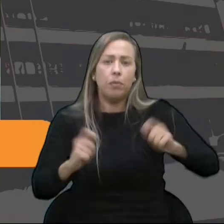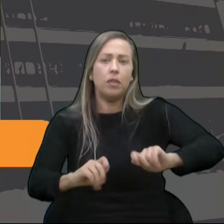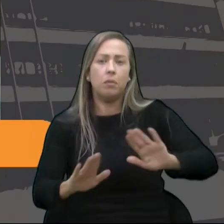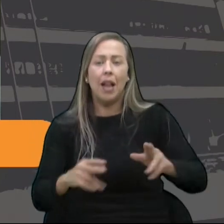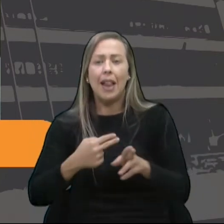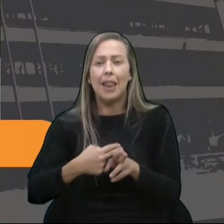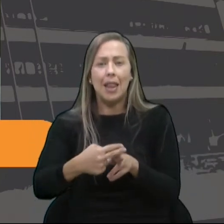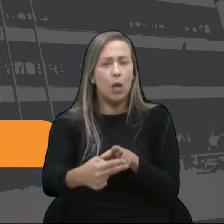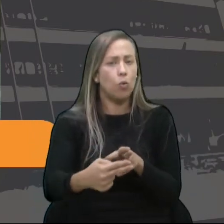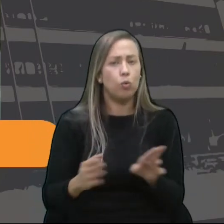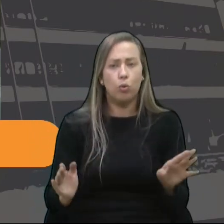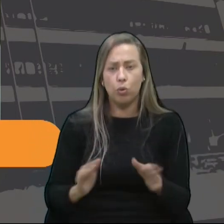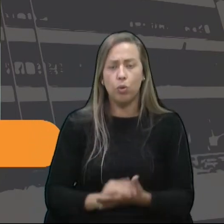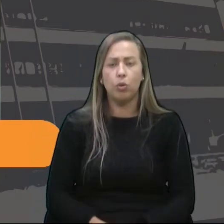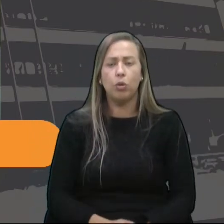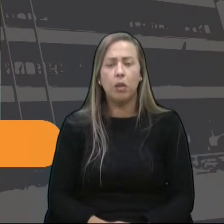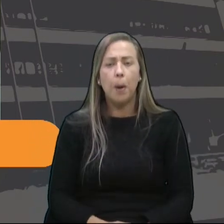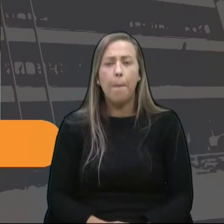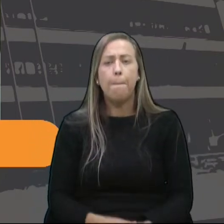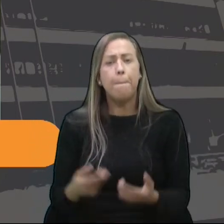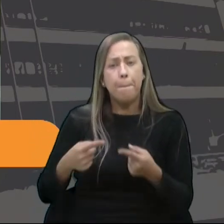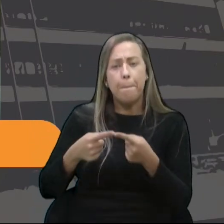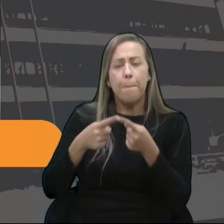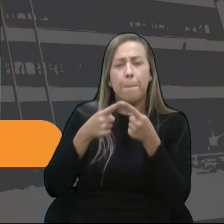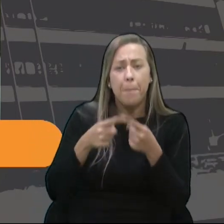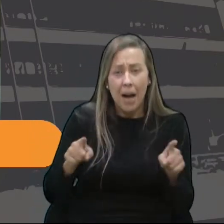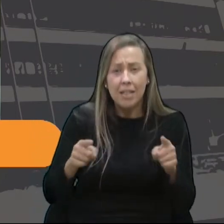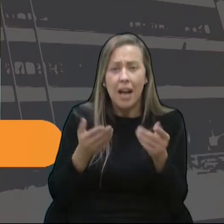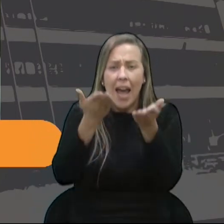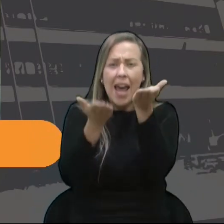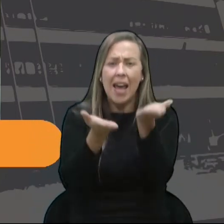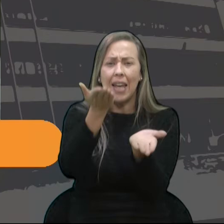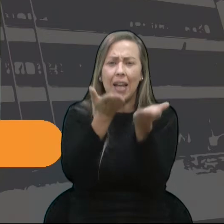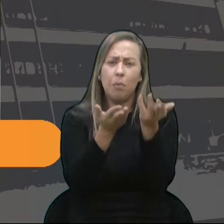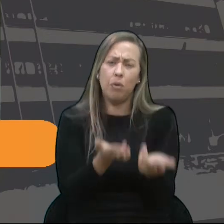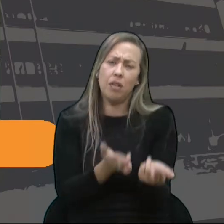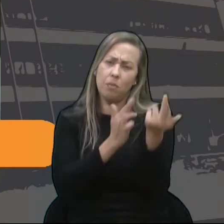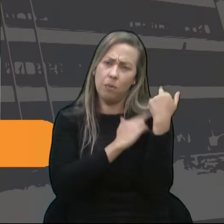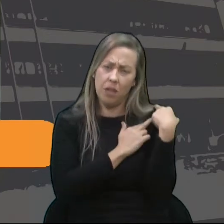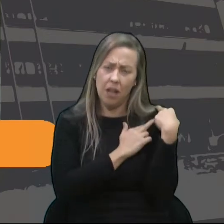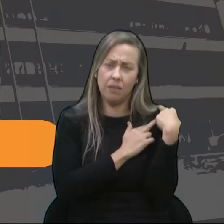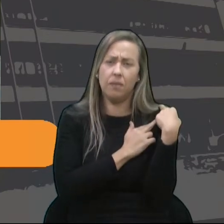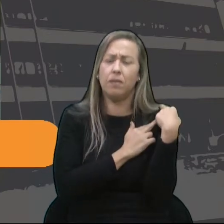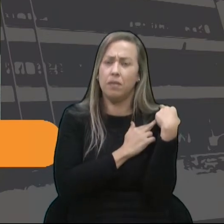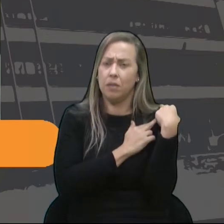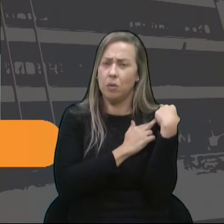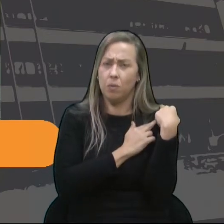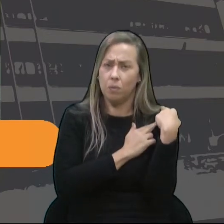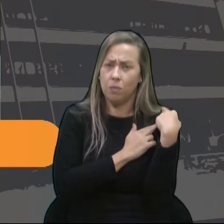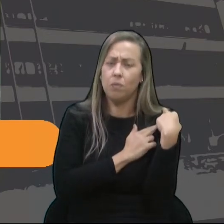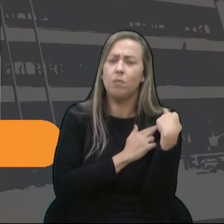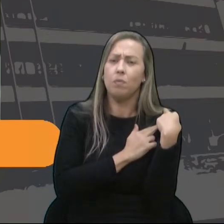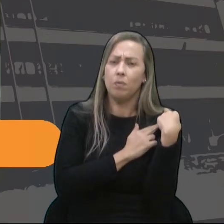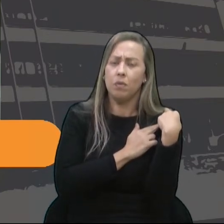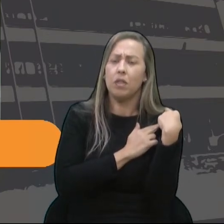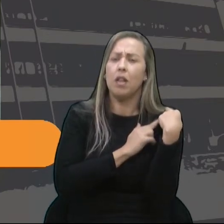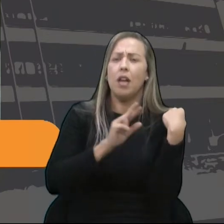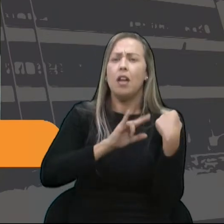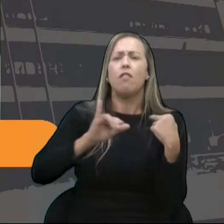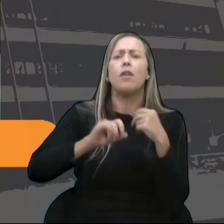da neutralidade, mas de uma maneira equilibrada e responsável, né? E